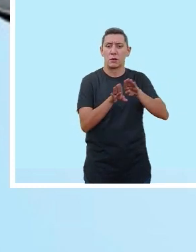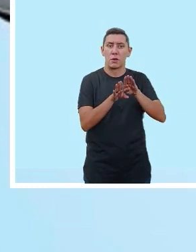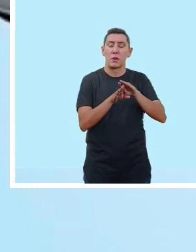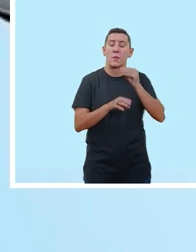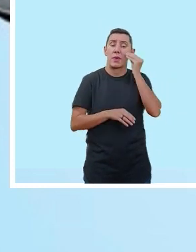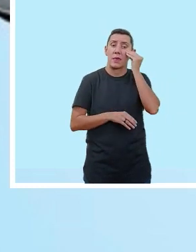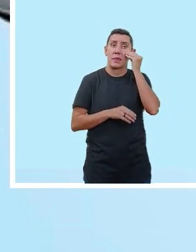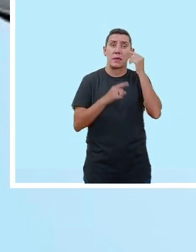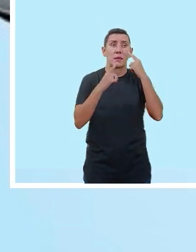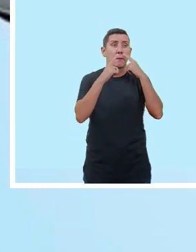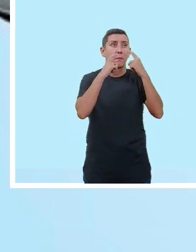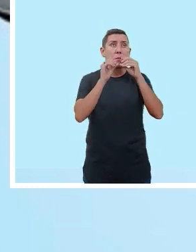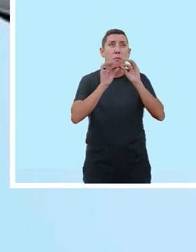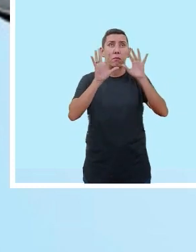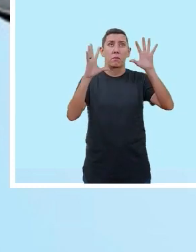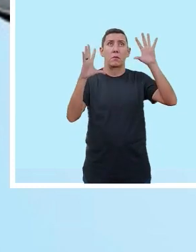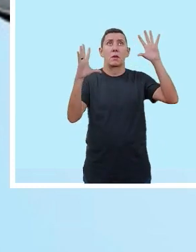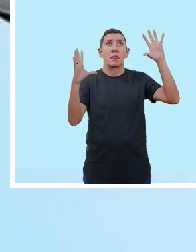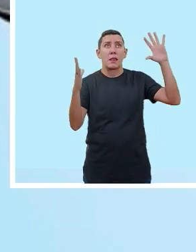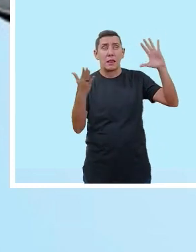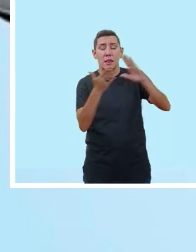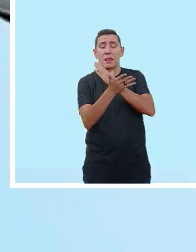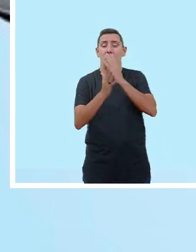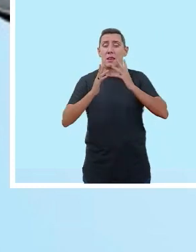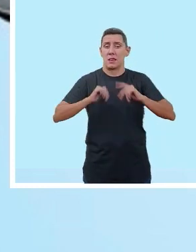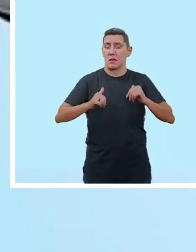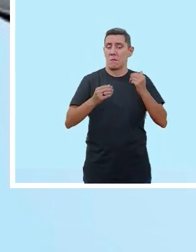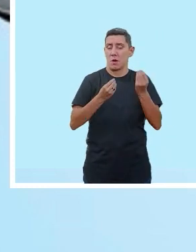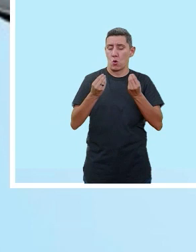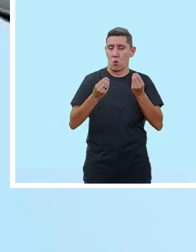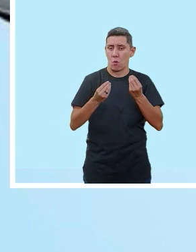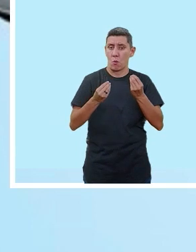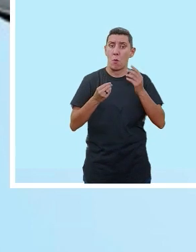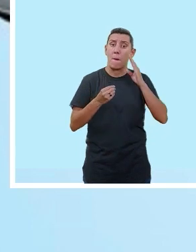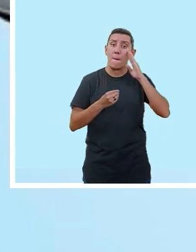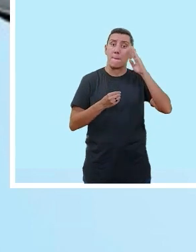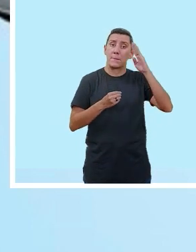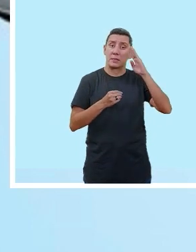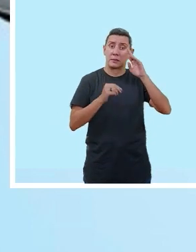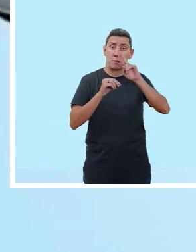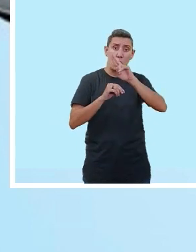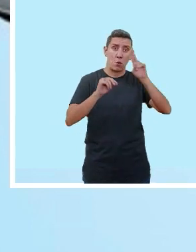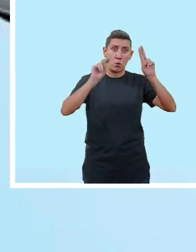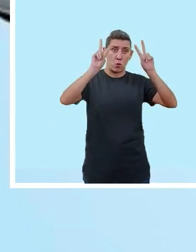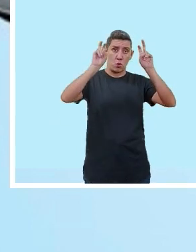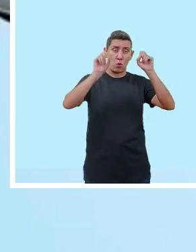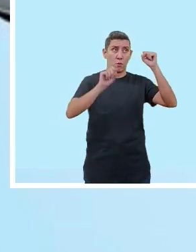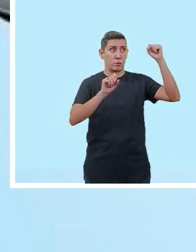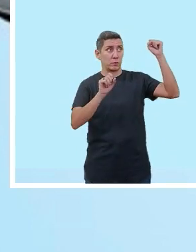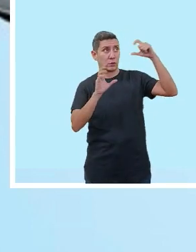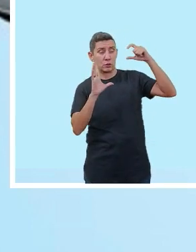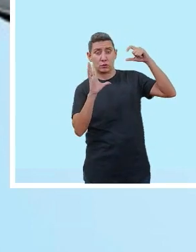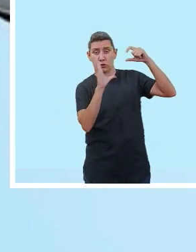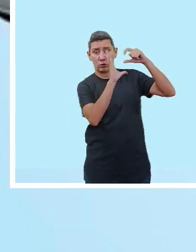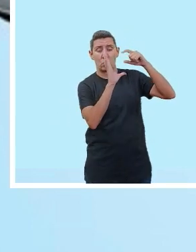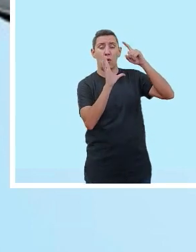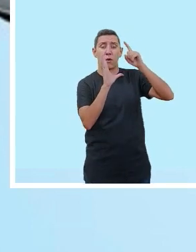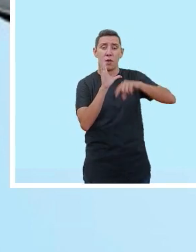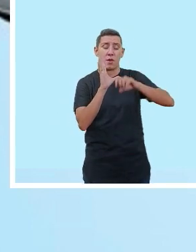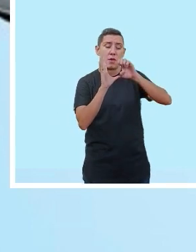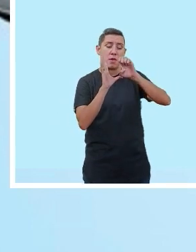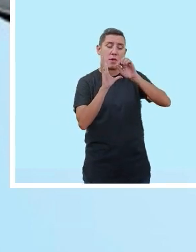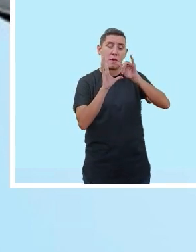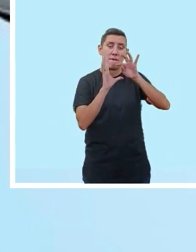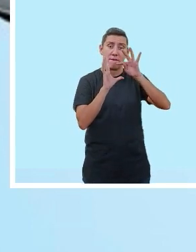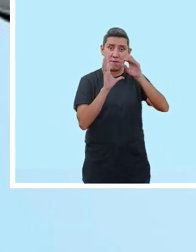Ela nasce no efeito estufa. O efeito estufa, ele vem sendo usado, o termo efeito estufa,